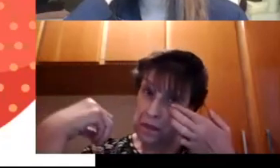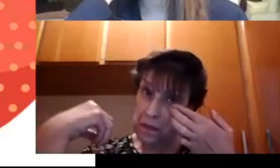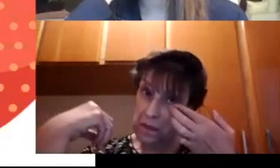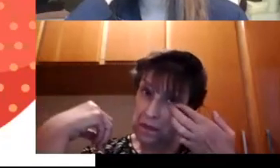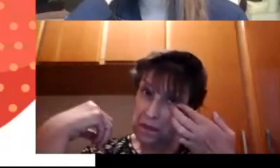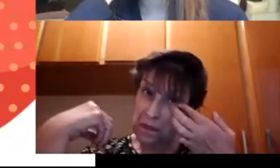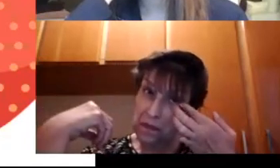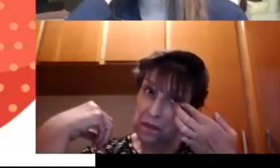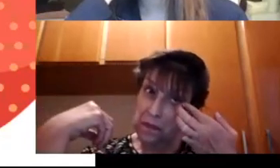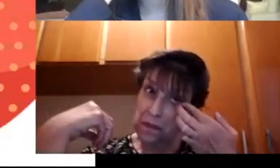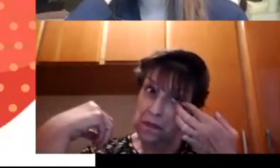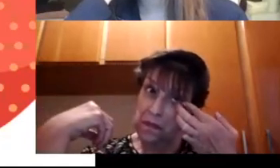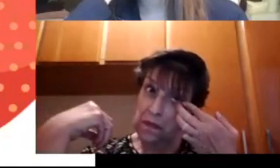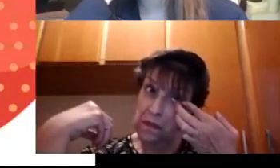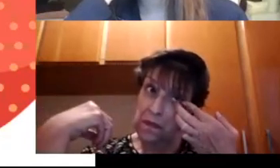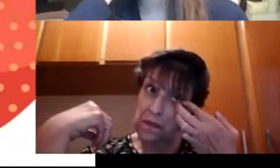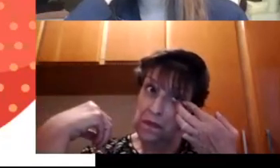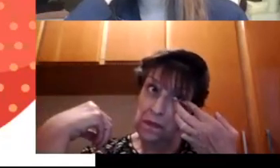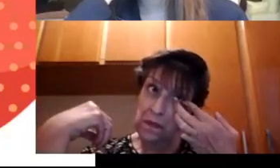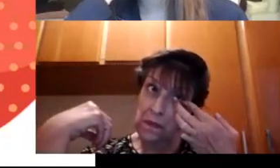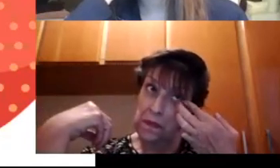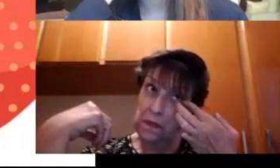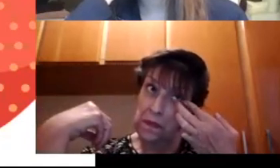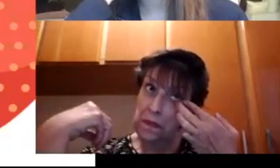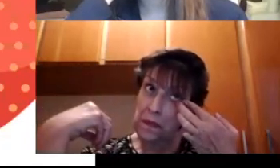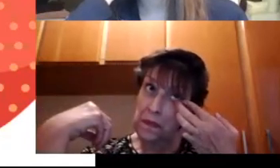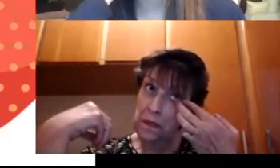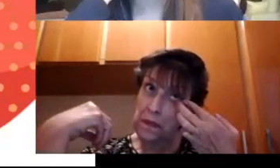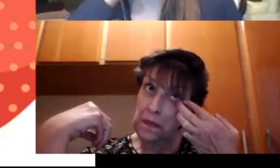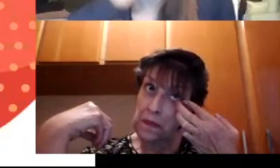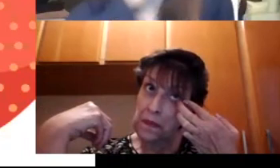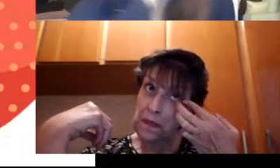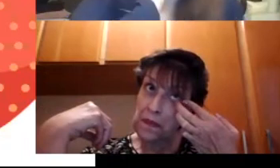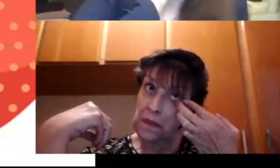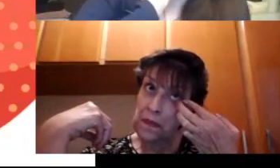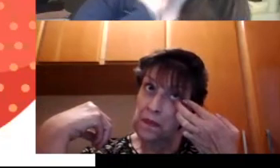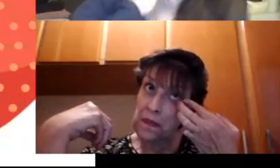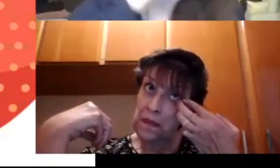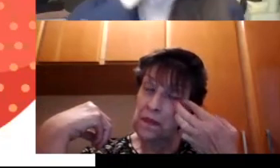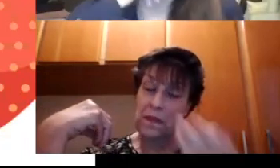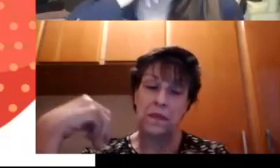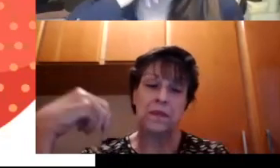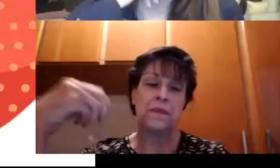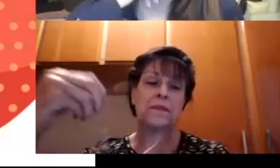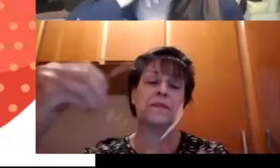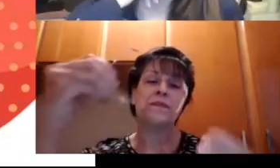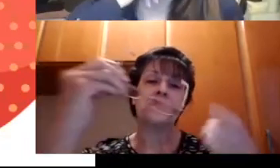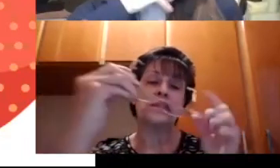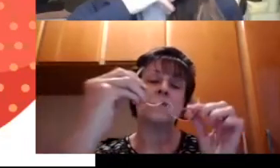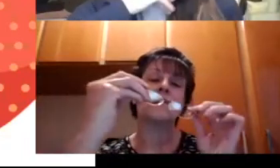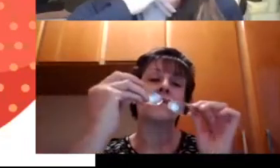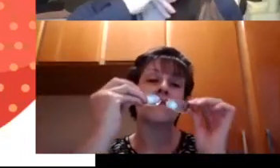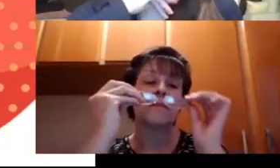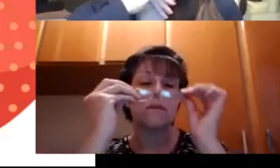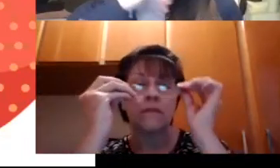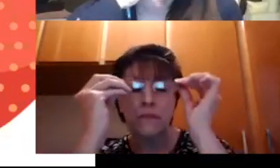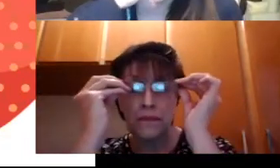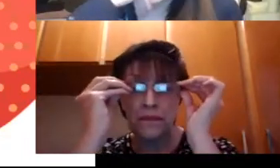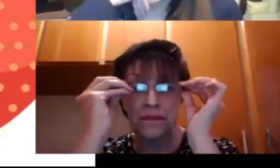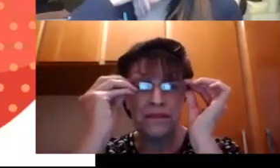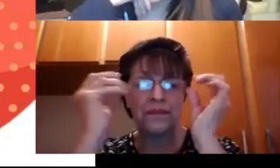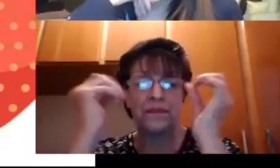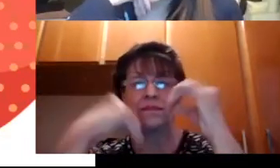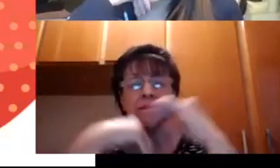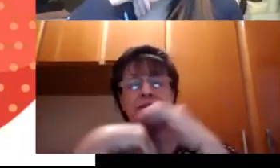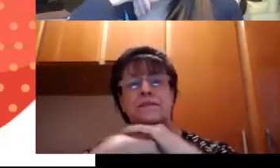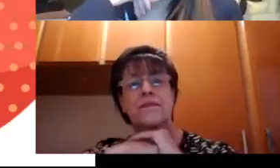é mais preciosista, para quem já estudou o Dr. Souto, né, o blog do Souto, o grão de bico ele é uma das